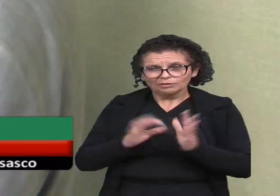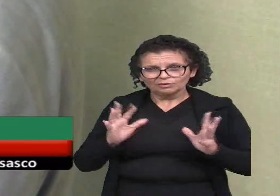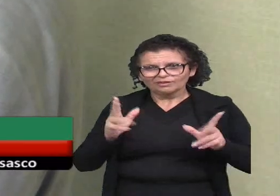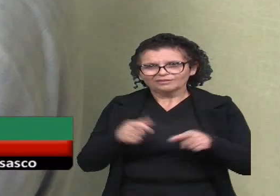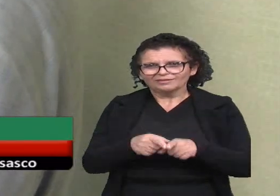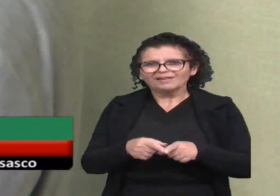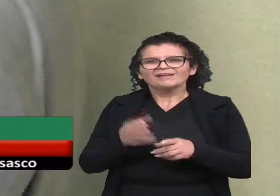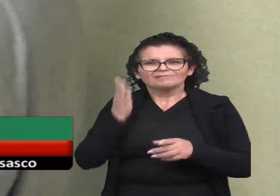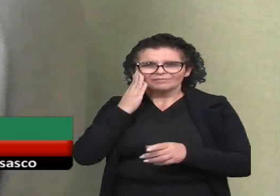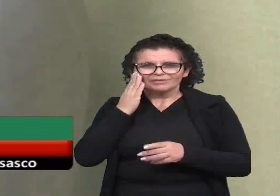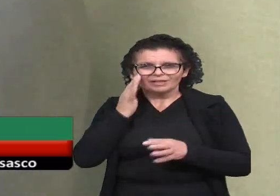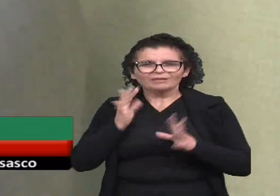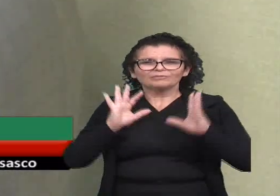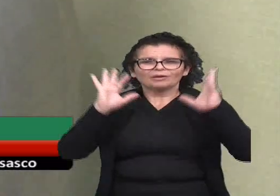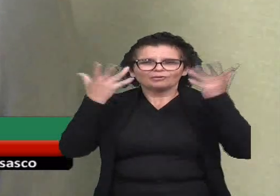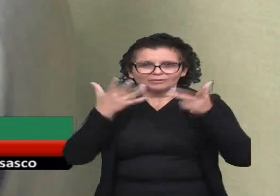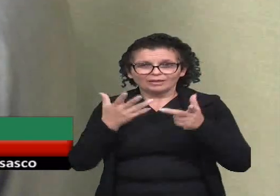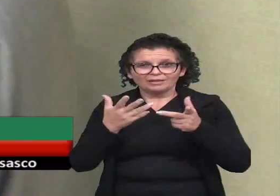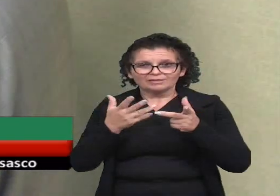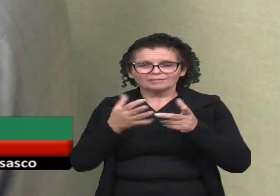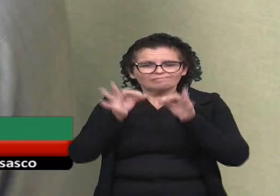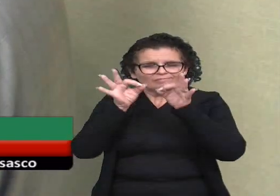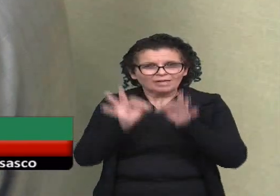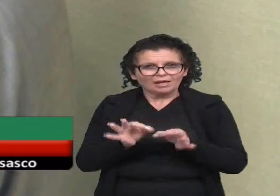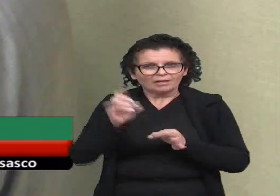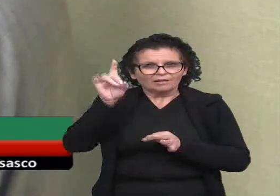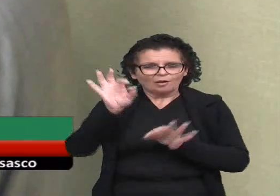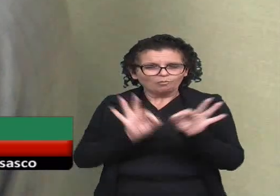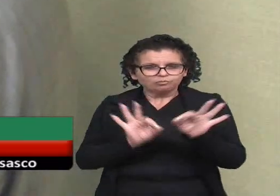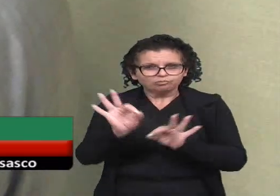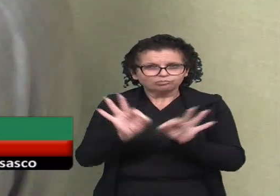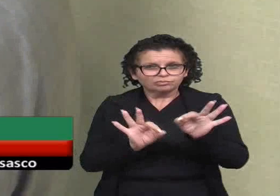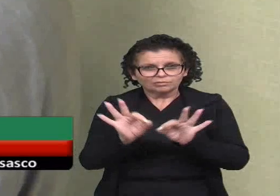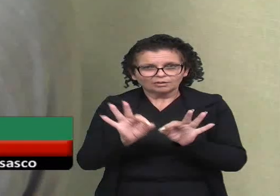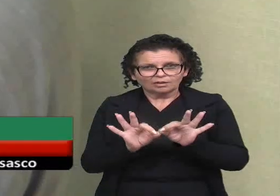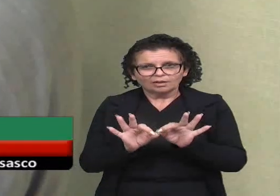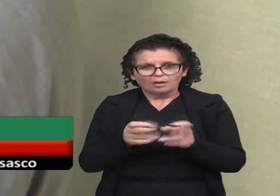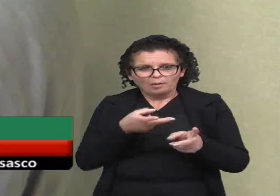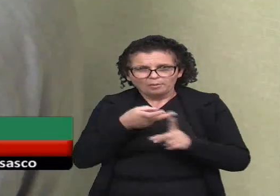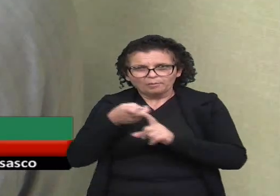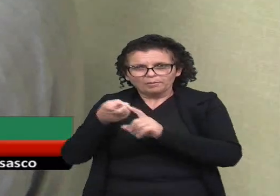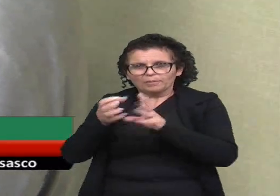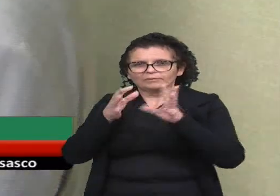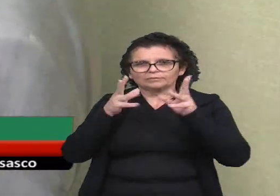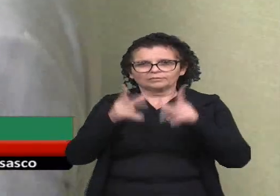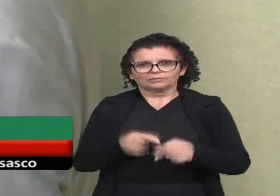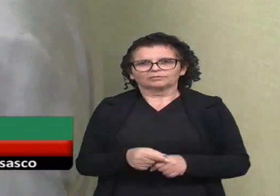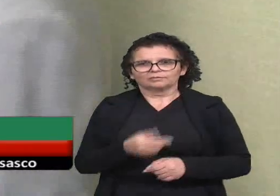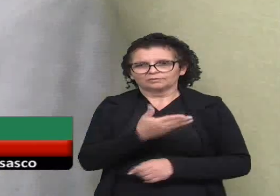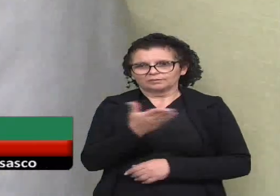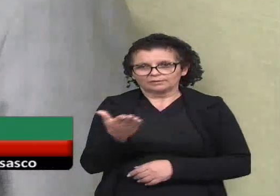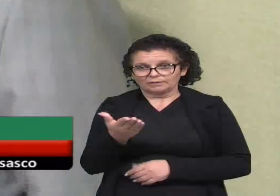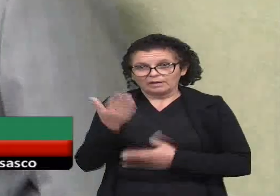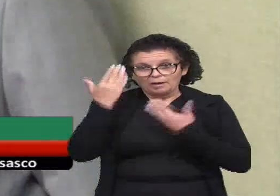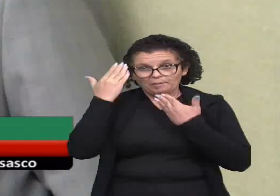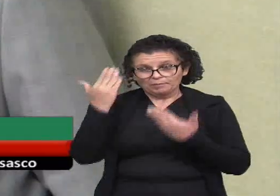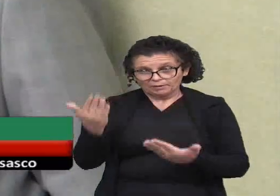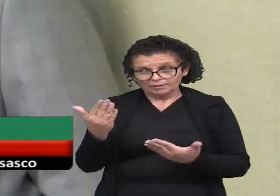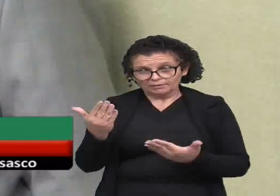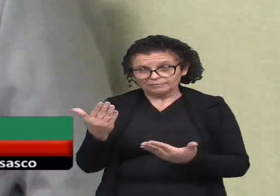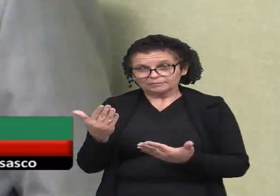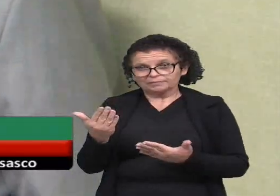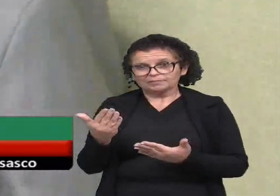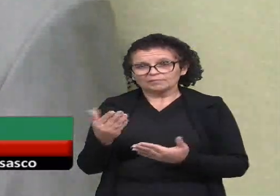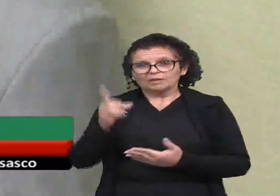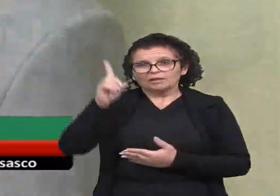por acaso. É assim que Deus faz, e vai chegar o momento de reconhecimento de vocês. Obrigado pelas palavras.